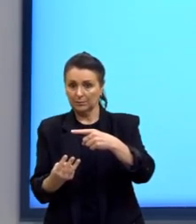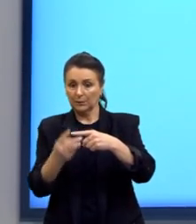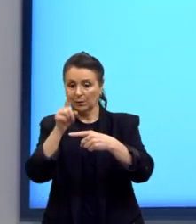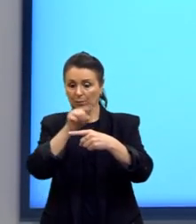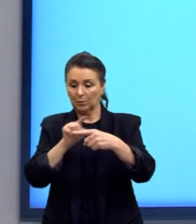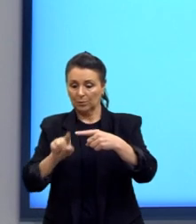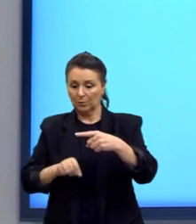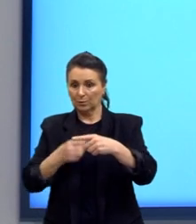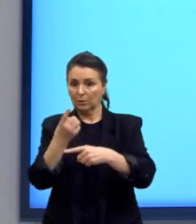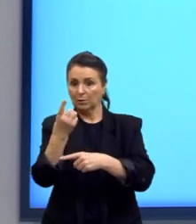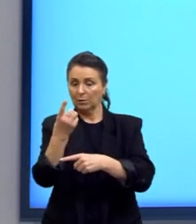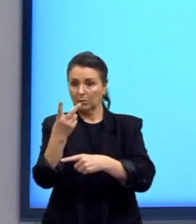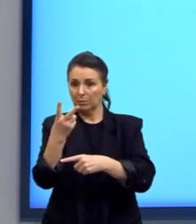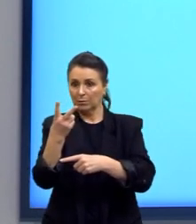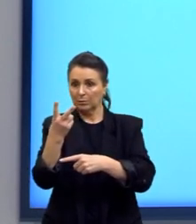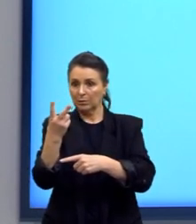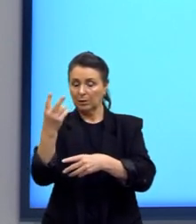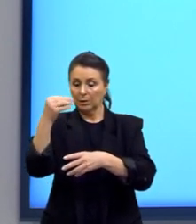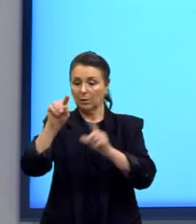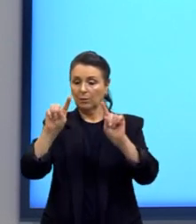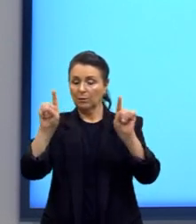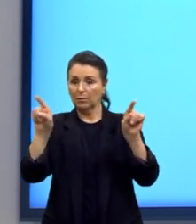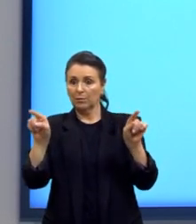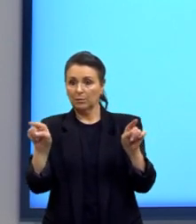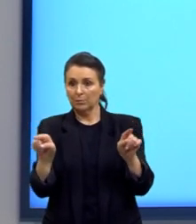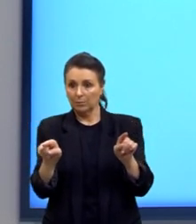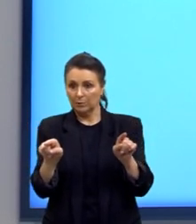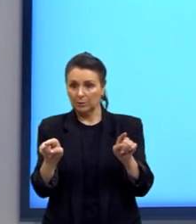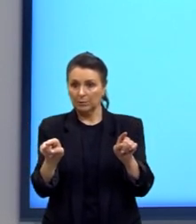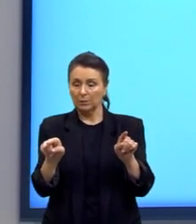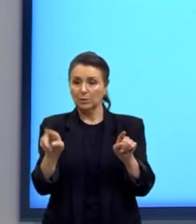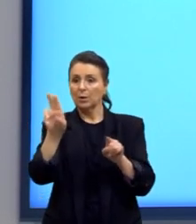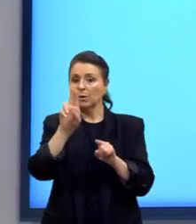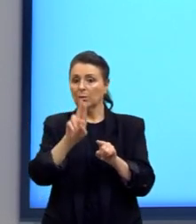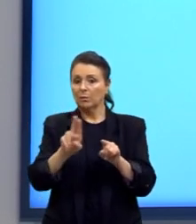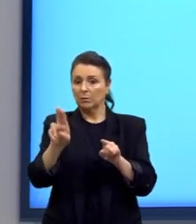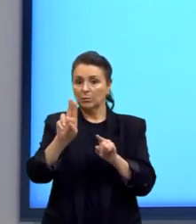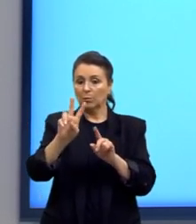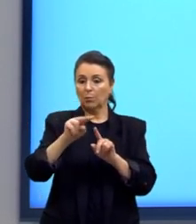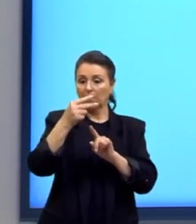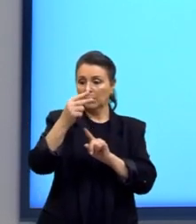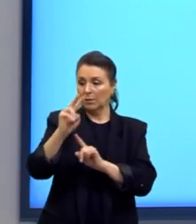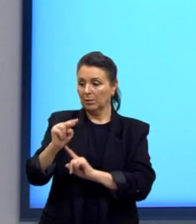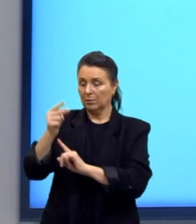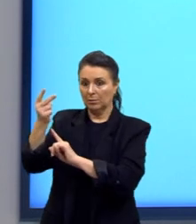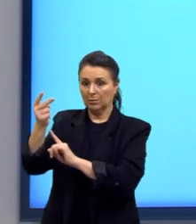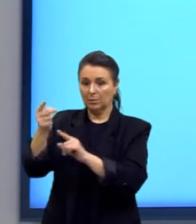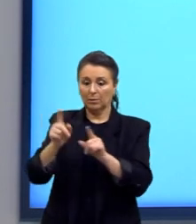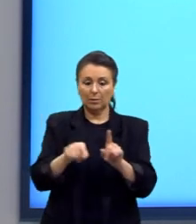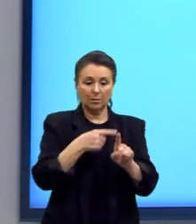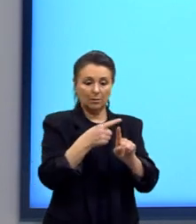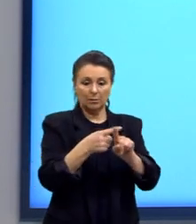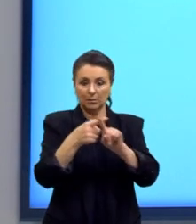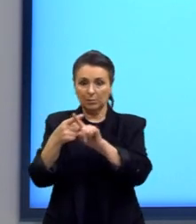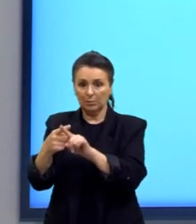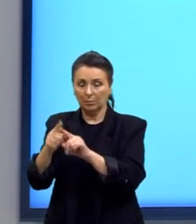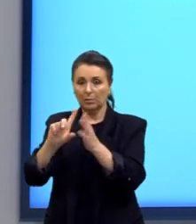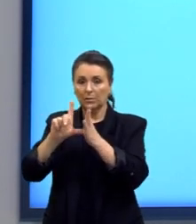ficamos com 12 dentro do parênteses resolvemos os termos ao quadrado e também a multiplicação